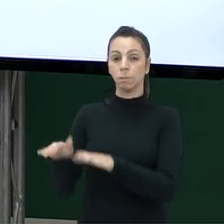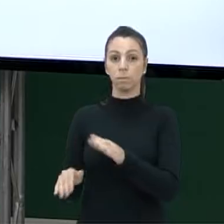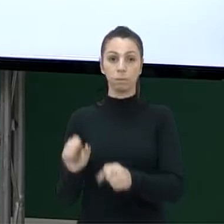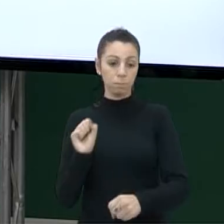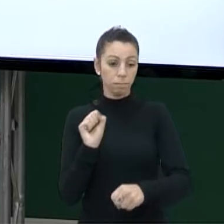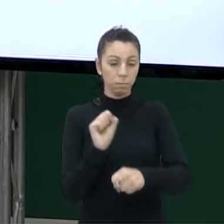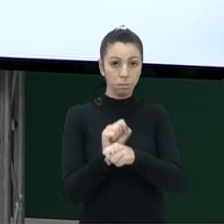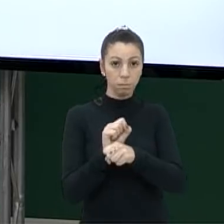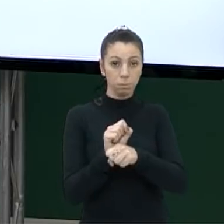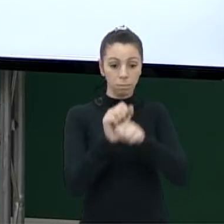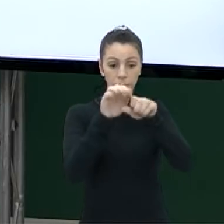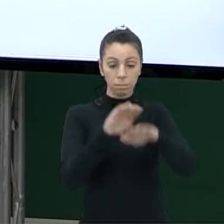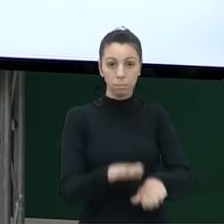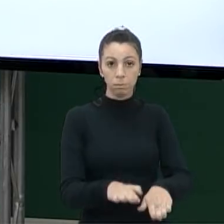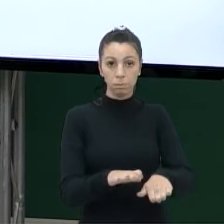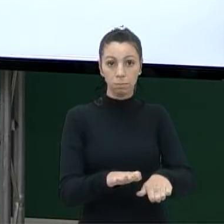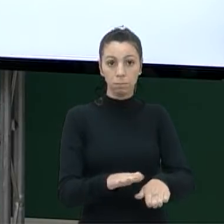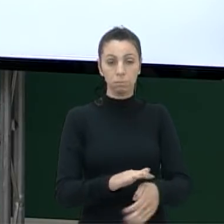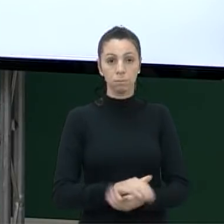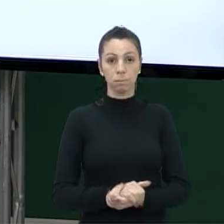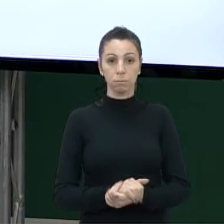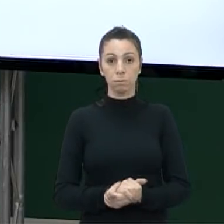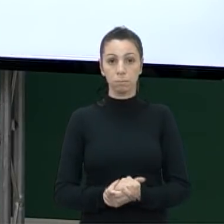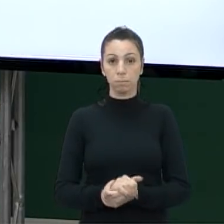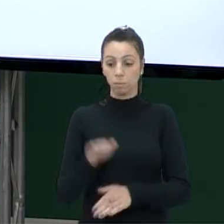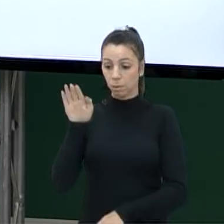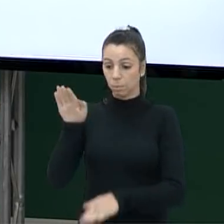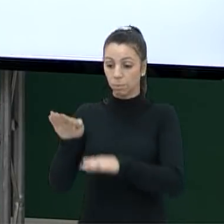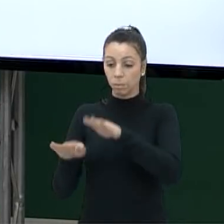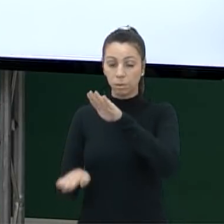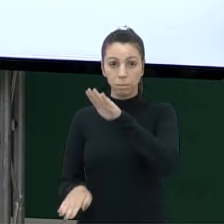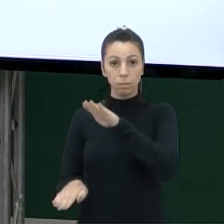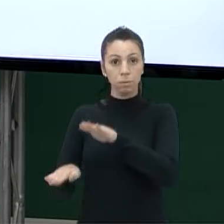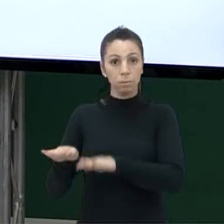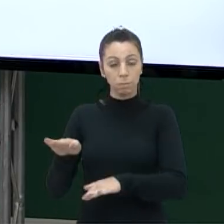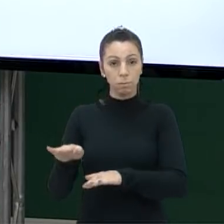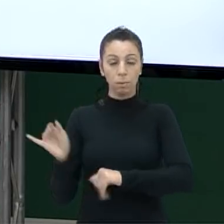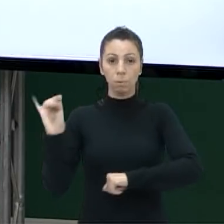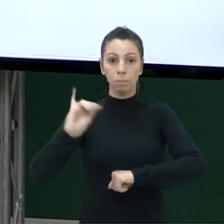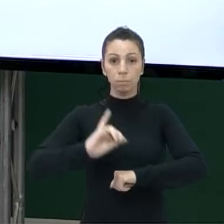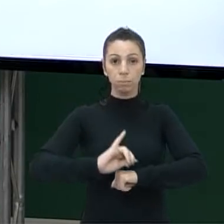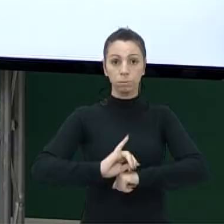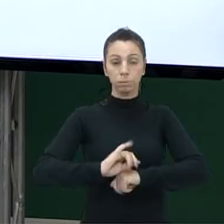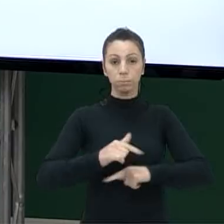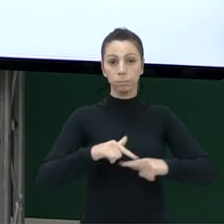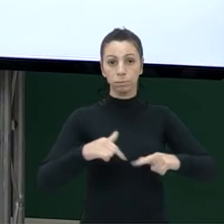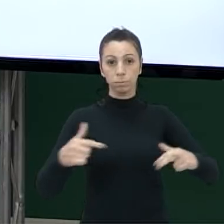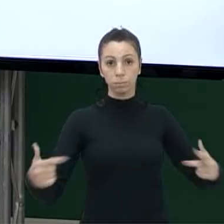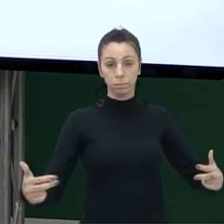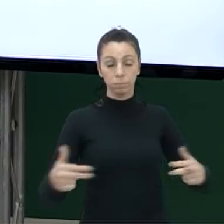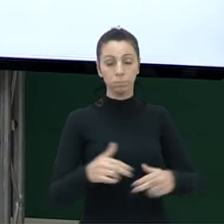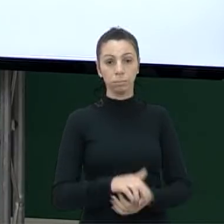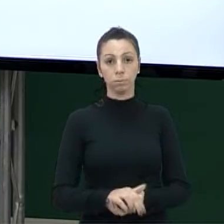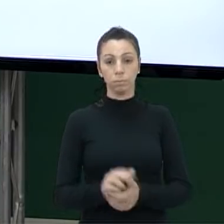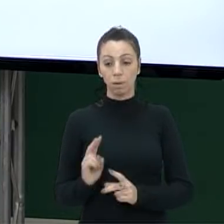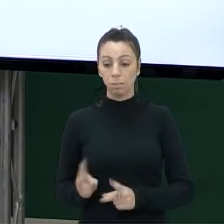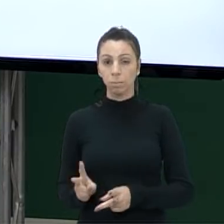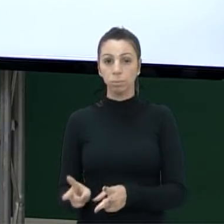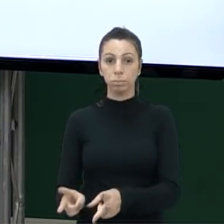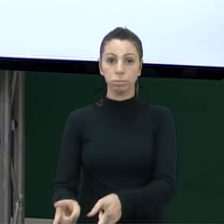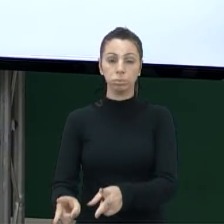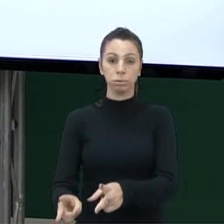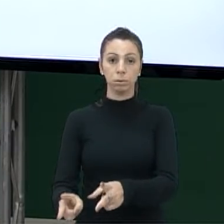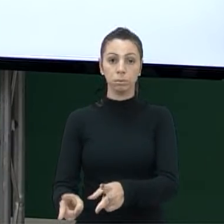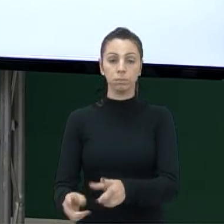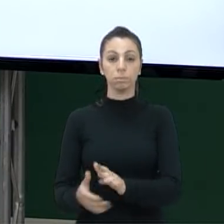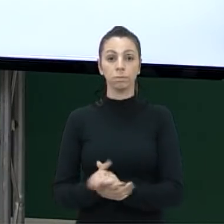né, a tendência da conservação da quantidade de movimento, tendência do objeto dele permanecer em movimento retilíneo uniforme e assim